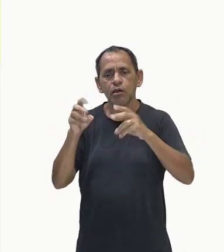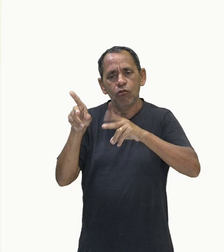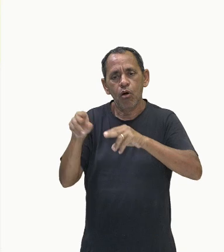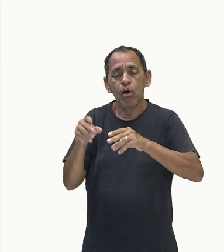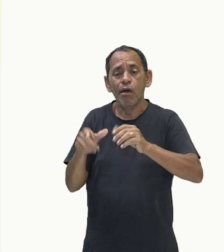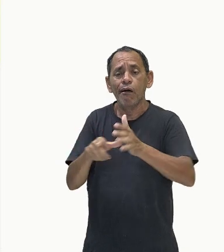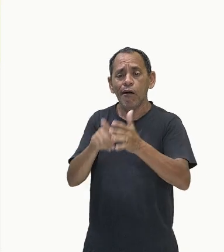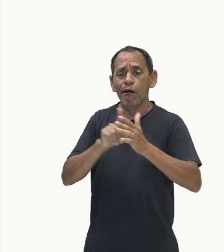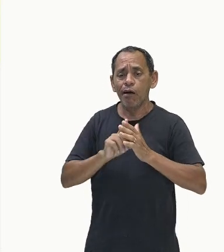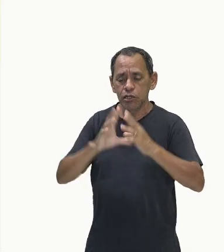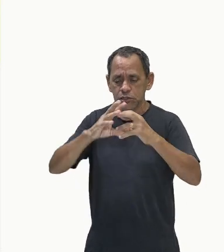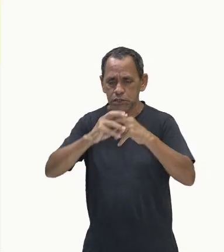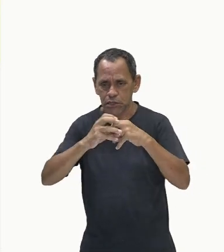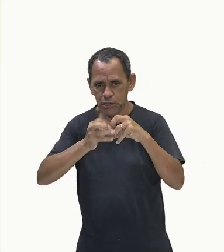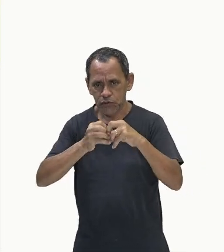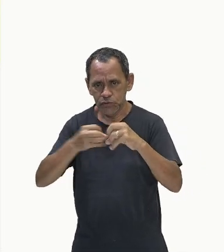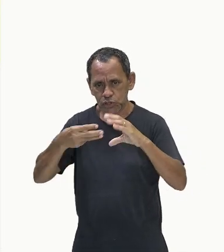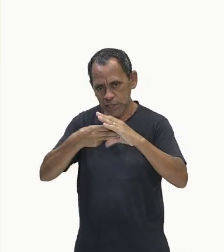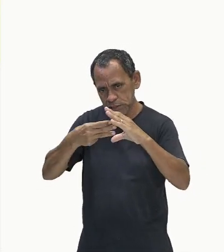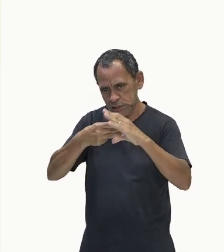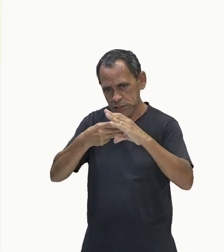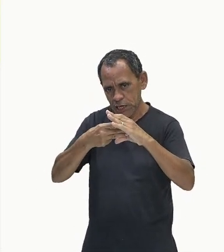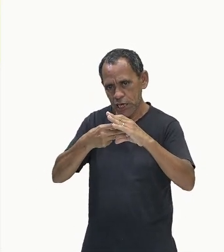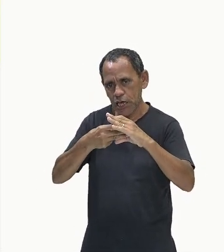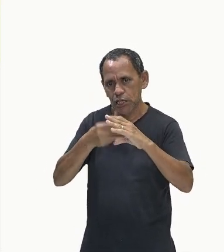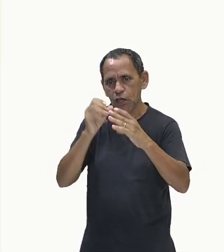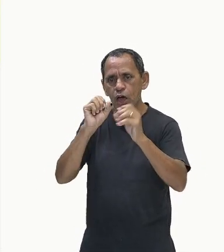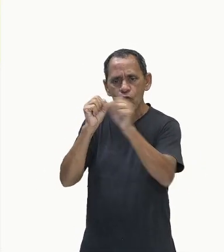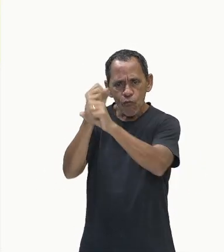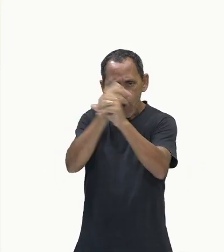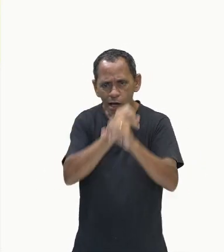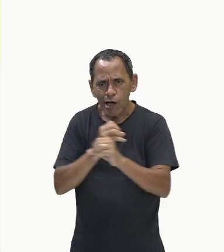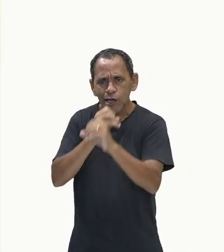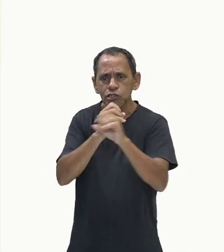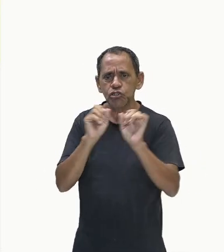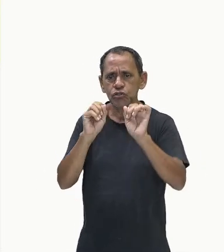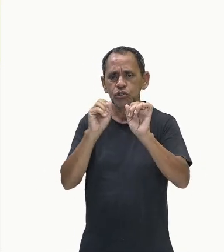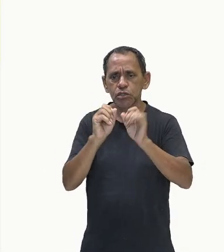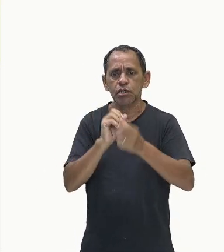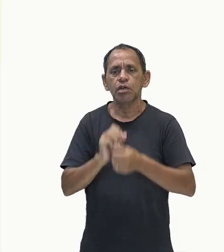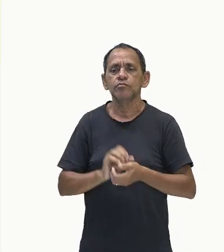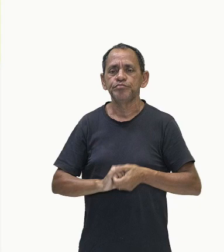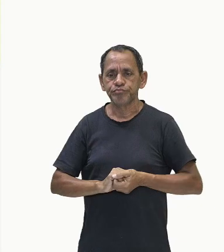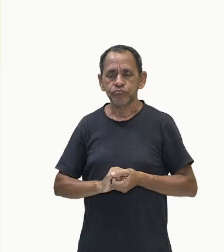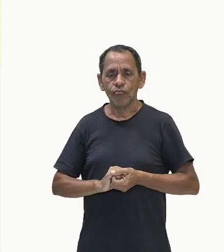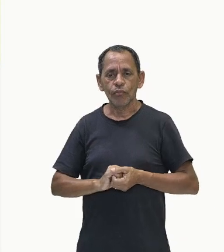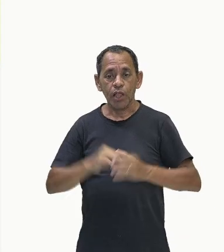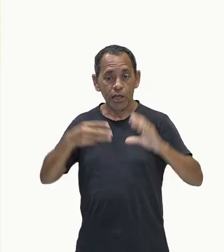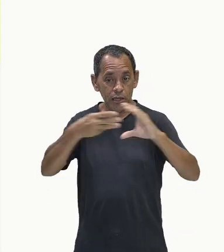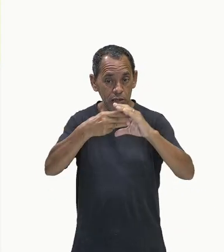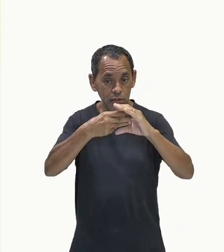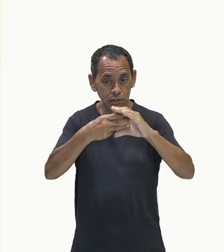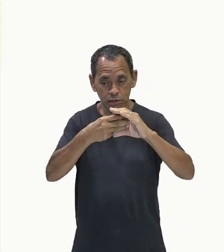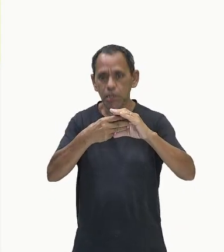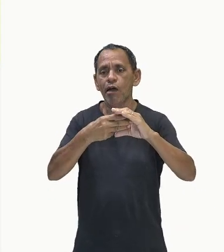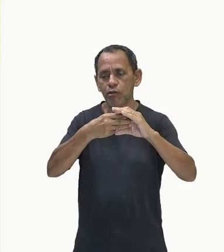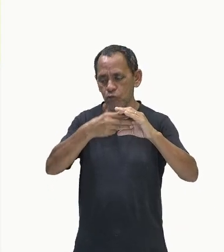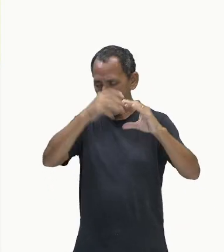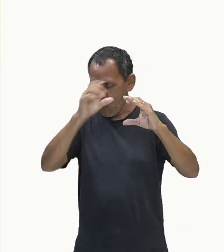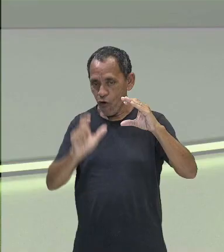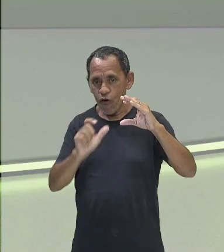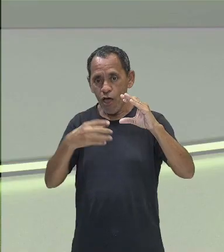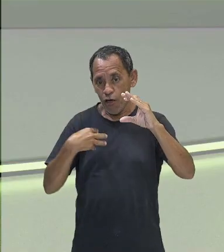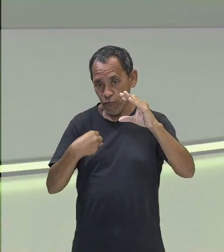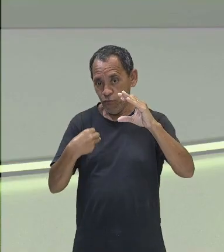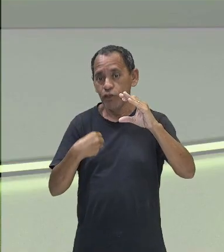celular. E que isso vai garantir que cada célula filha tenha as cópias do material genético do seu indivíduo. E